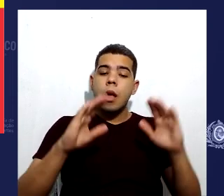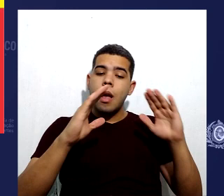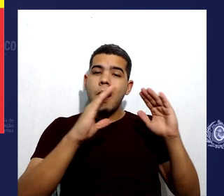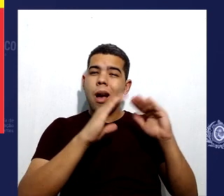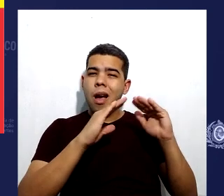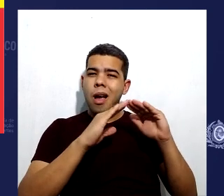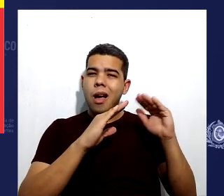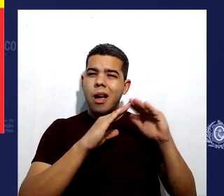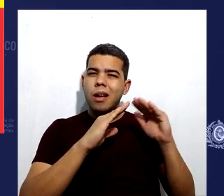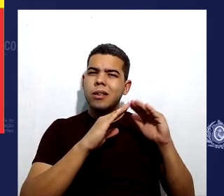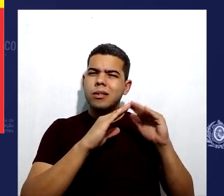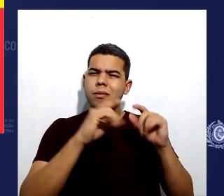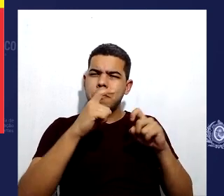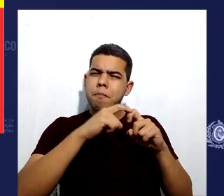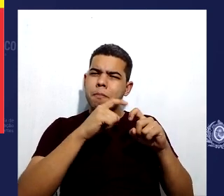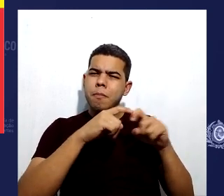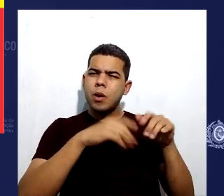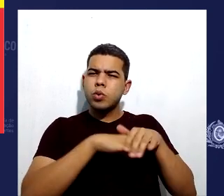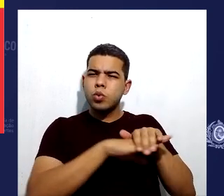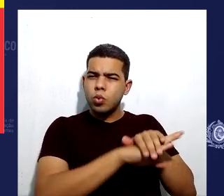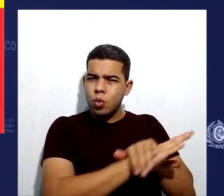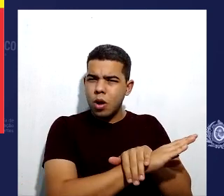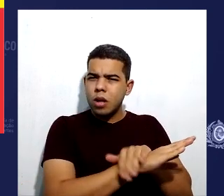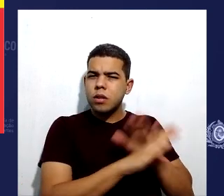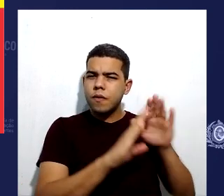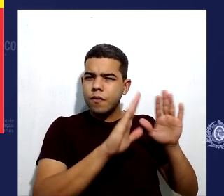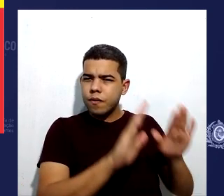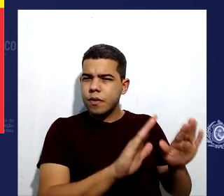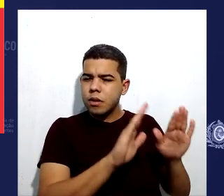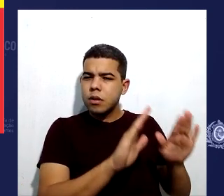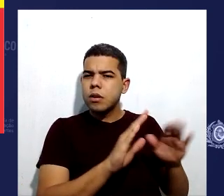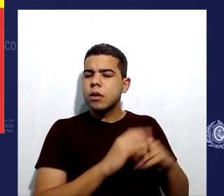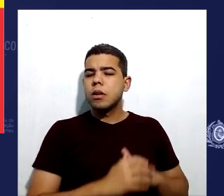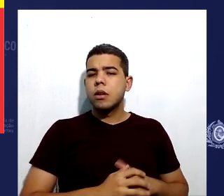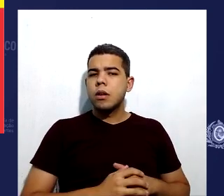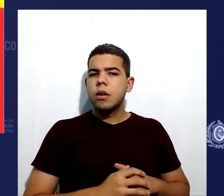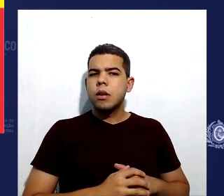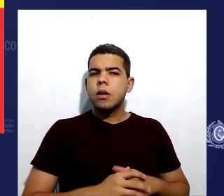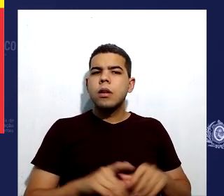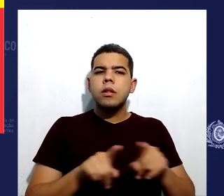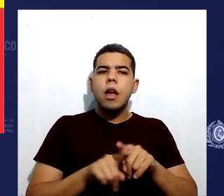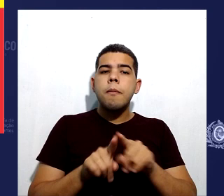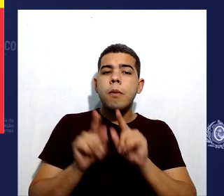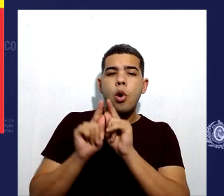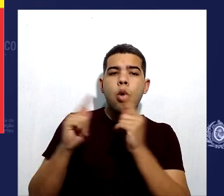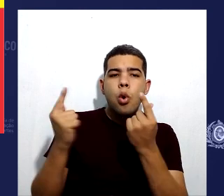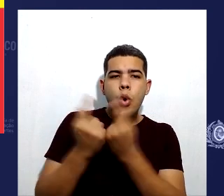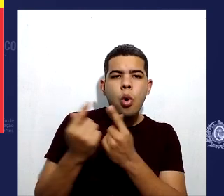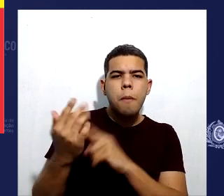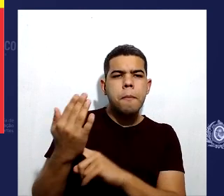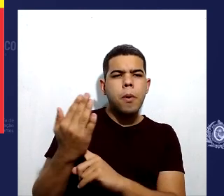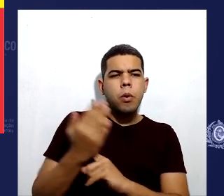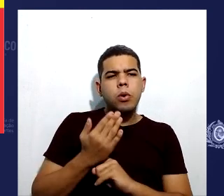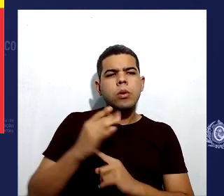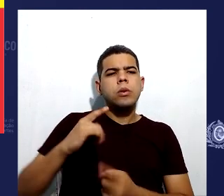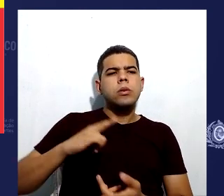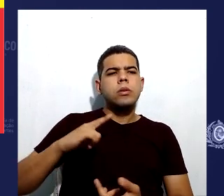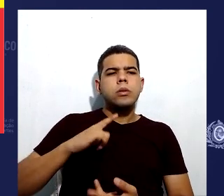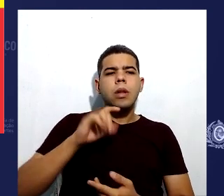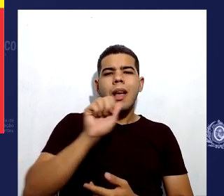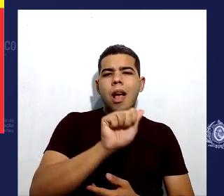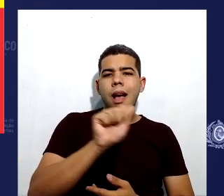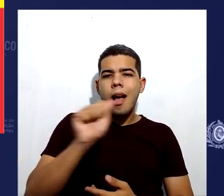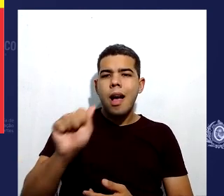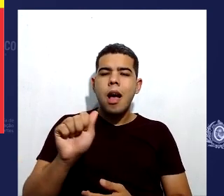casos selecionados, assim como os grupos de mútua ajuda, como os alcoólicos